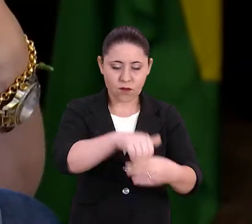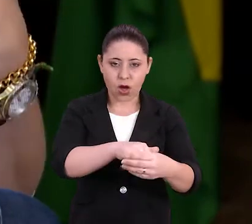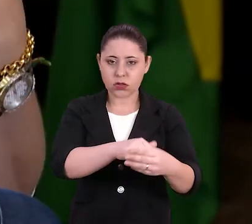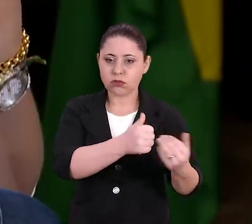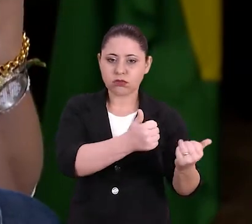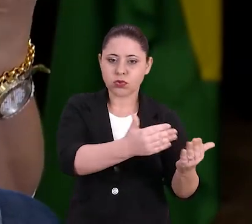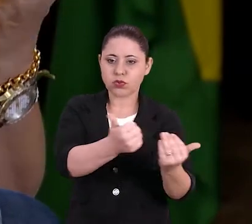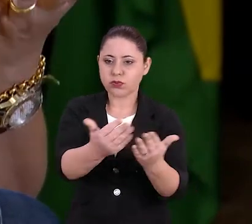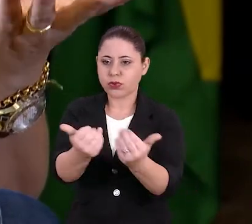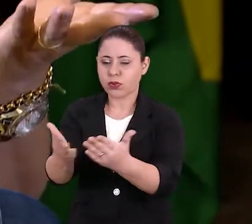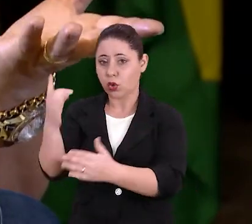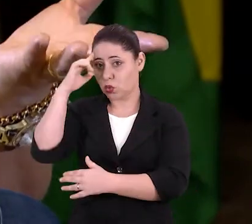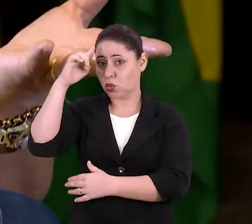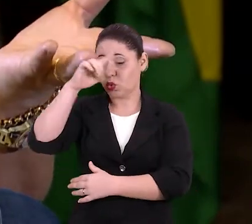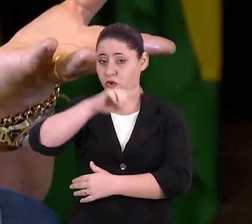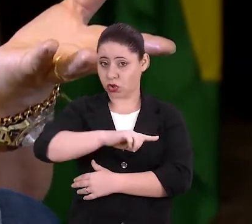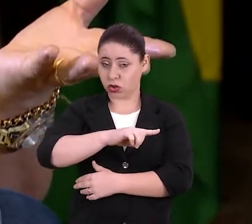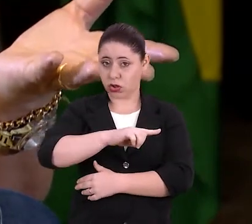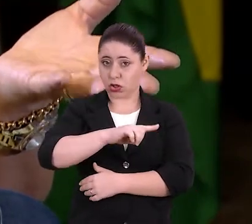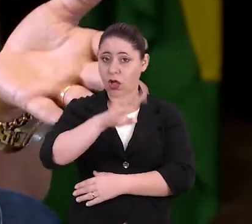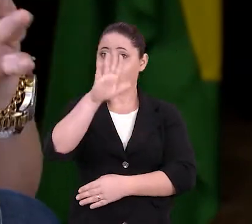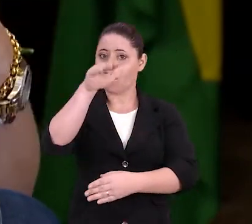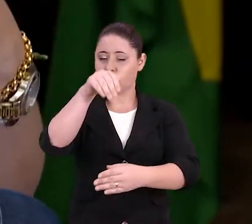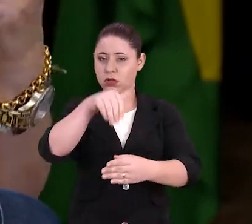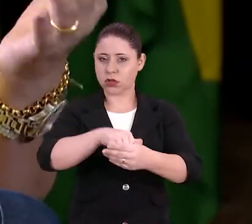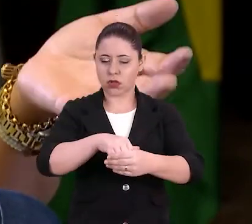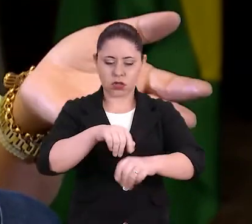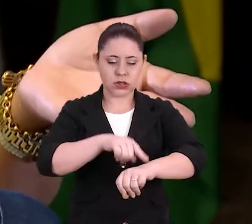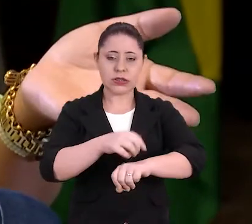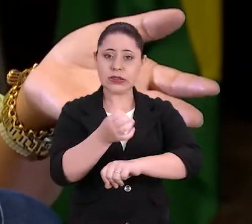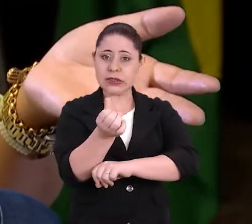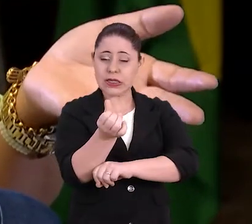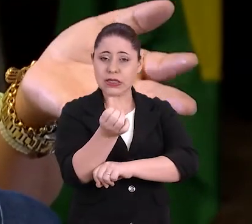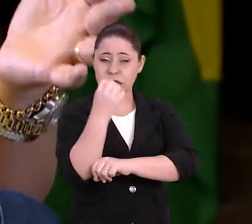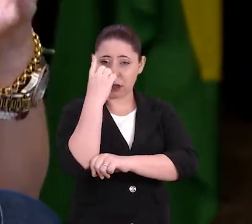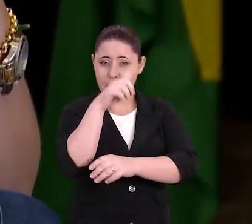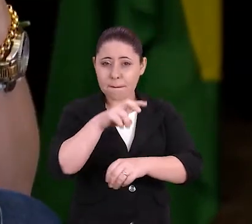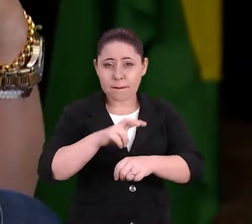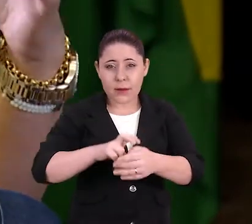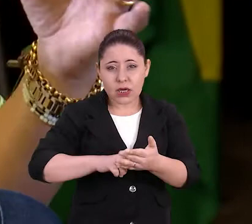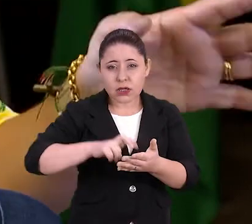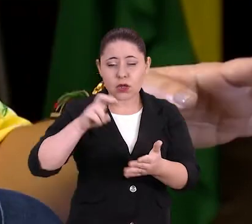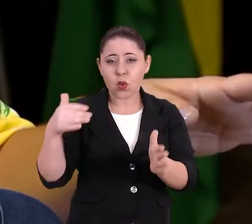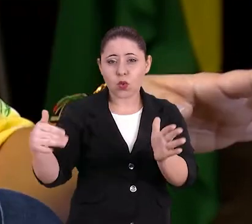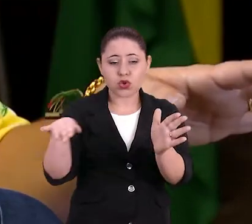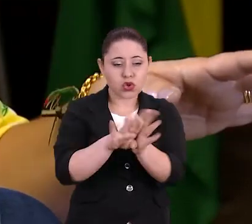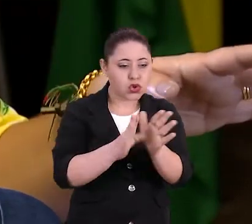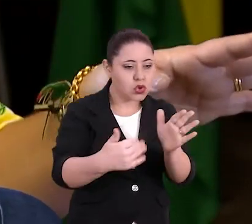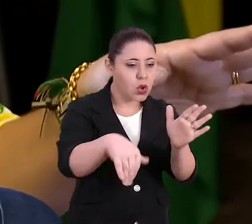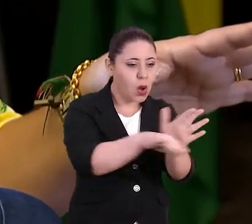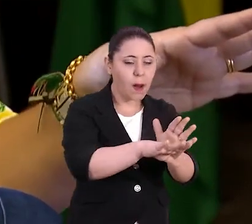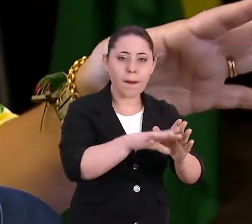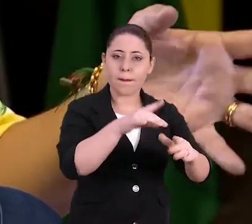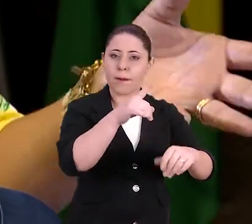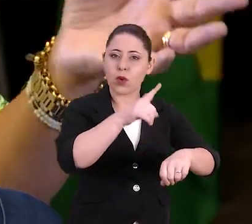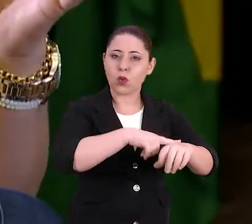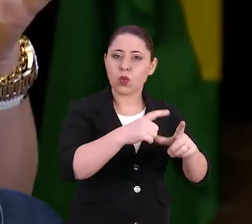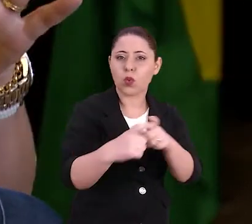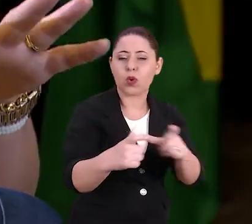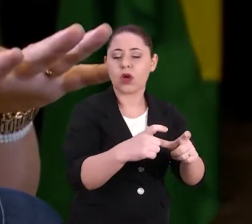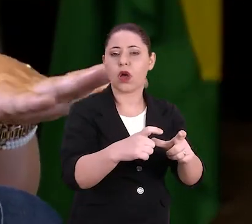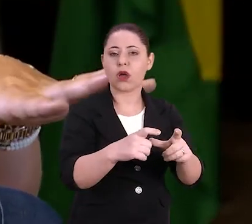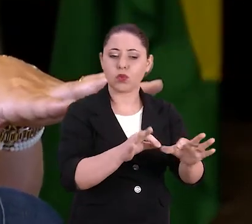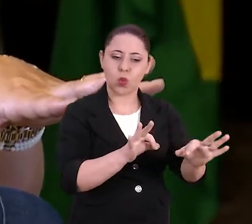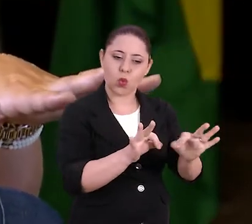E aí os mesários, no dia da eleição, a partir das 6 horas da manhã, já começam a chegar nos locais de votação